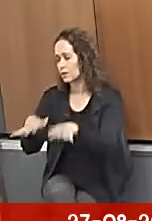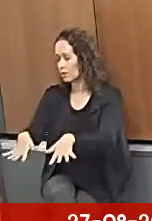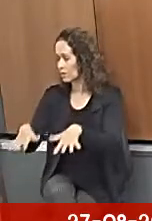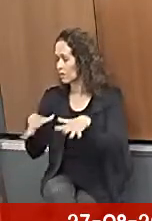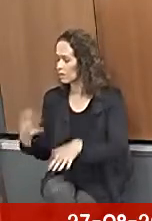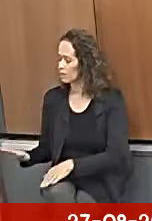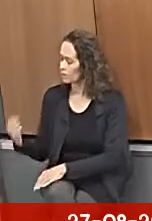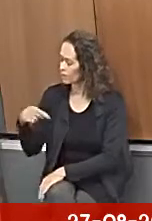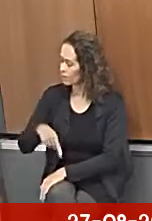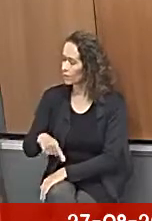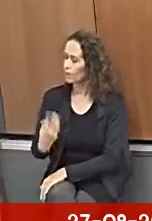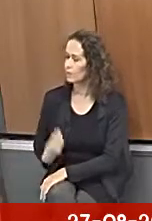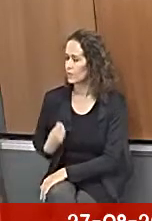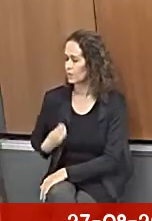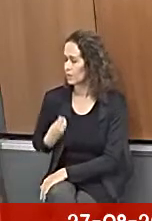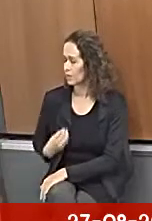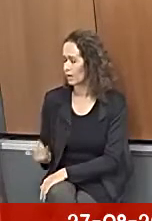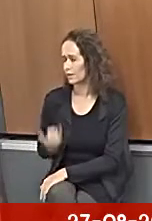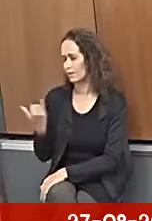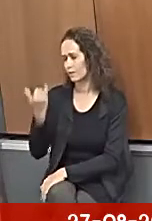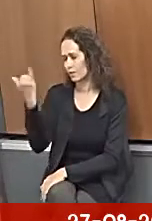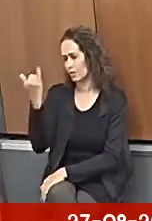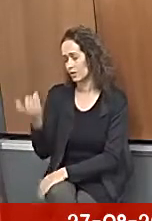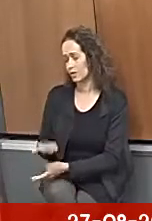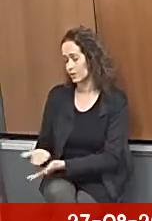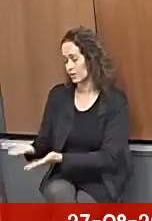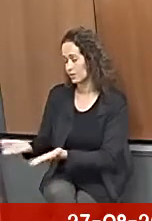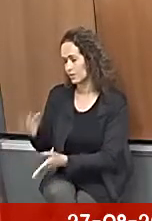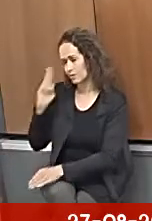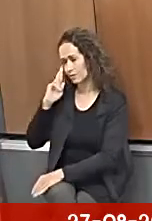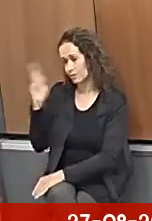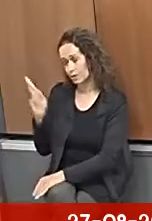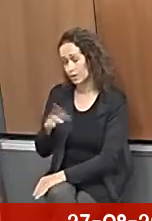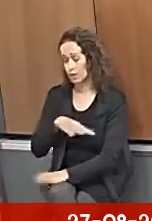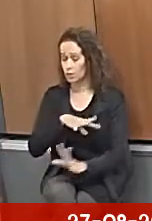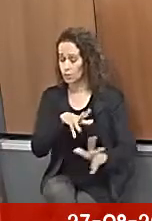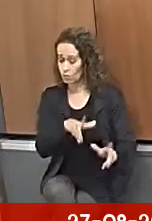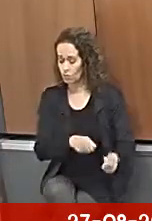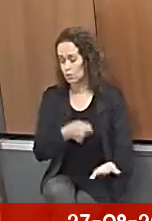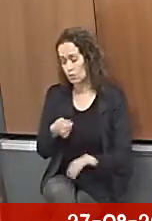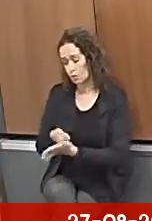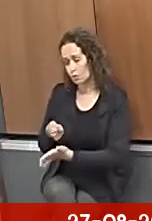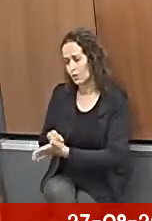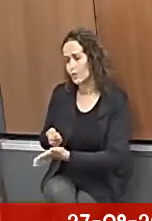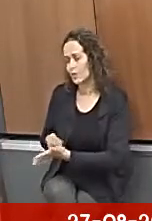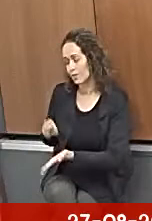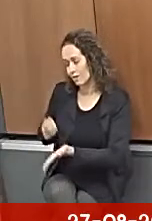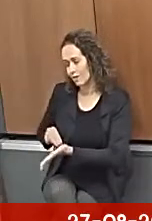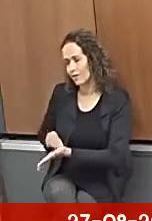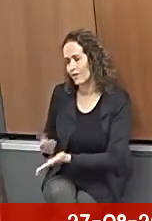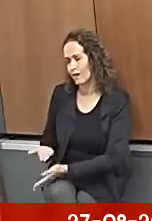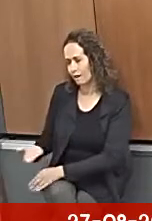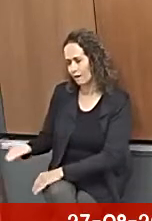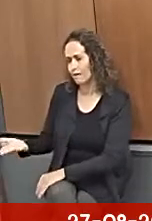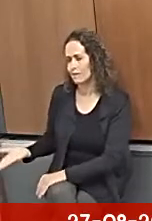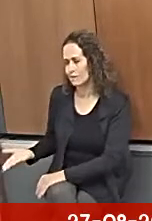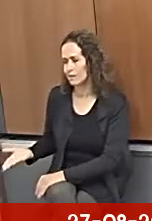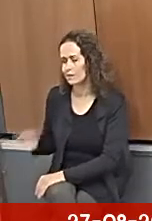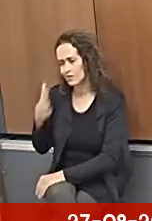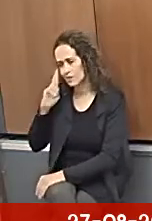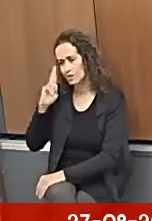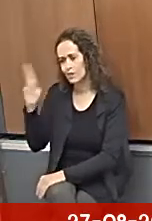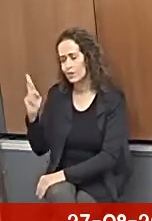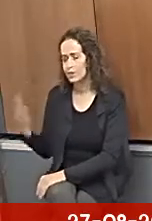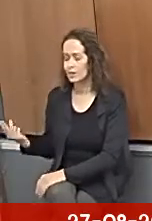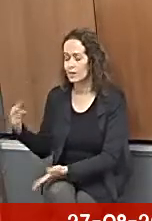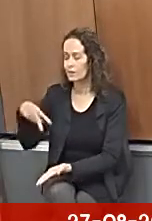muito interessante que eles participassem que é isso que todos estão cobrando essa participação mais efetiva da diretoria da minas arena tenho certeza